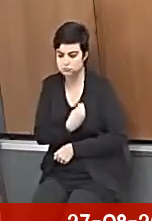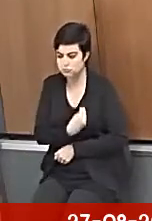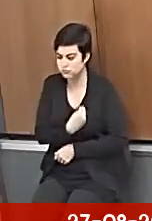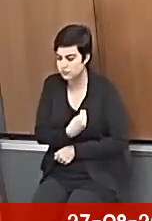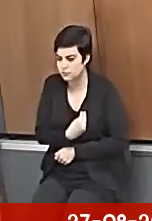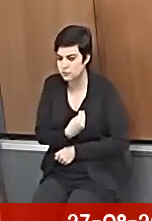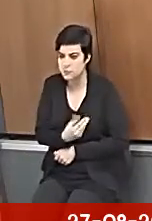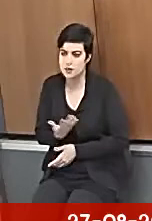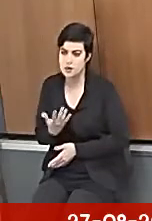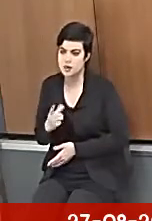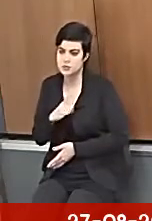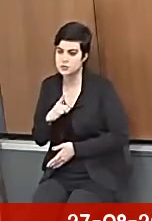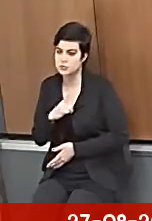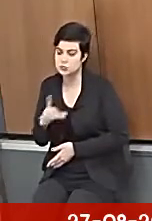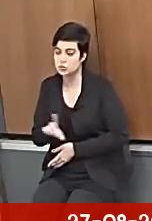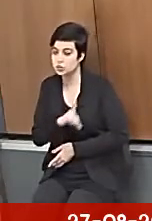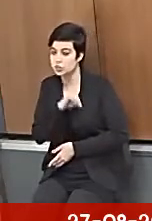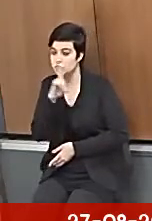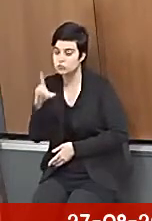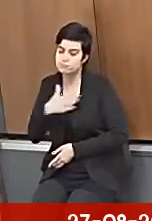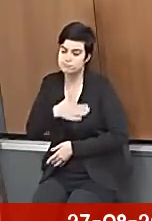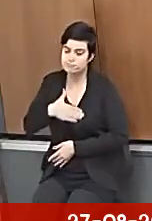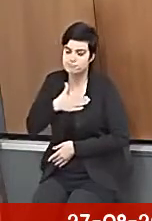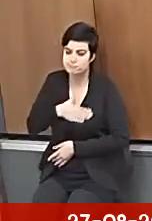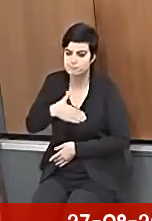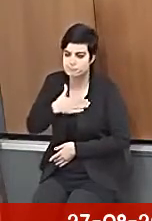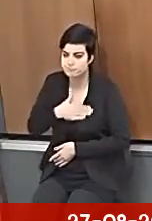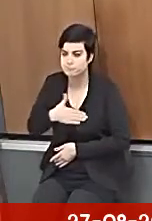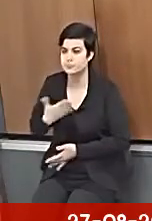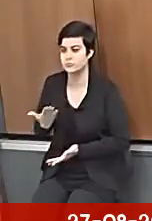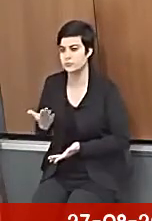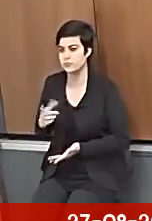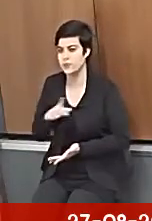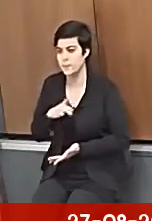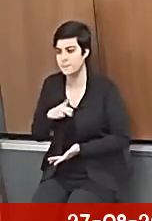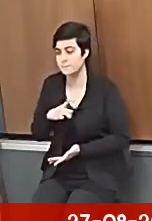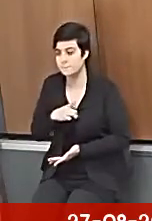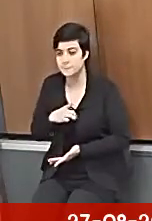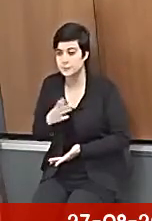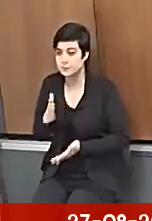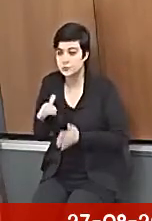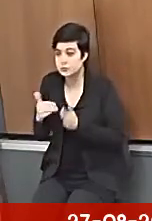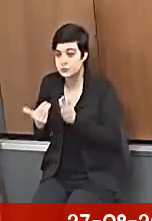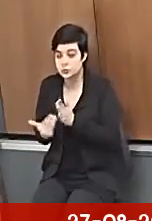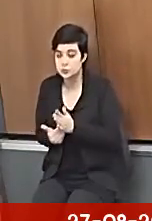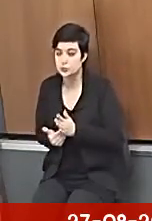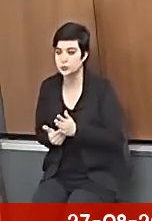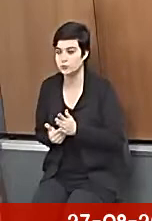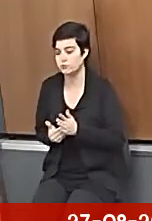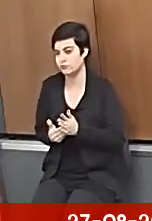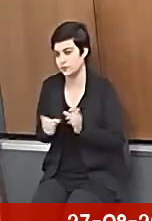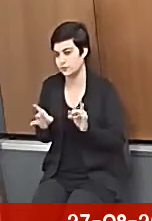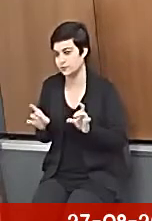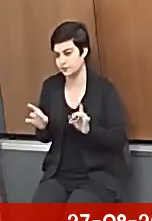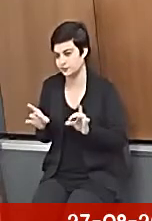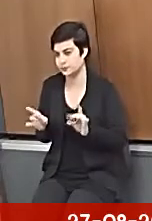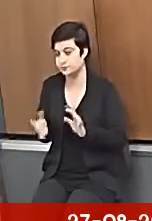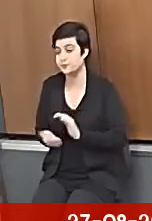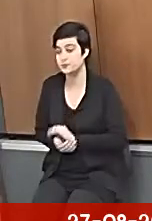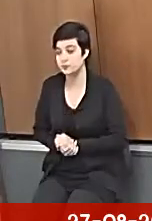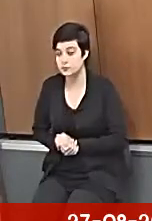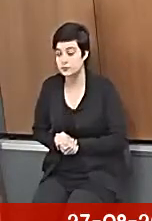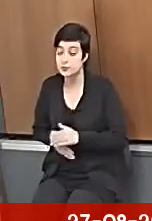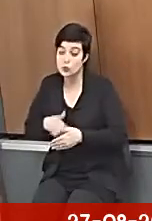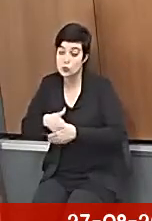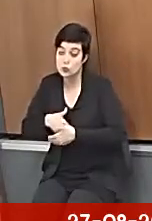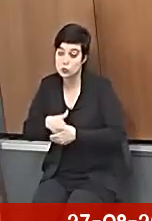ddt um dia né o pep guardiola o treinador mundialmente conhecido ele tem uma frase que é muito interessante haja